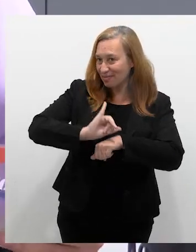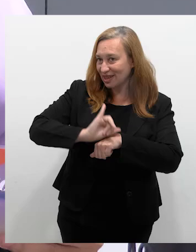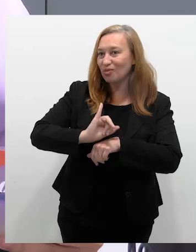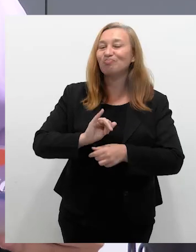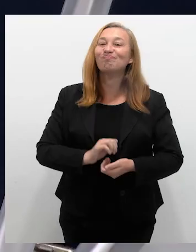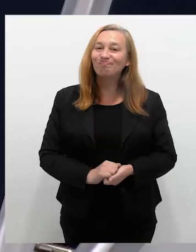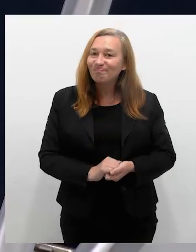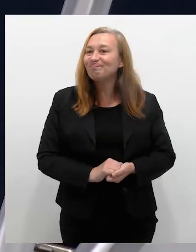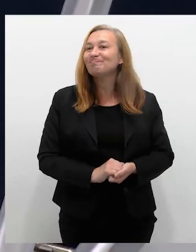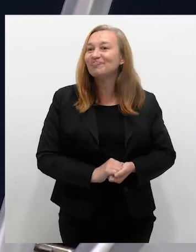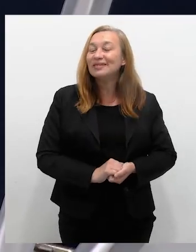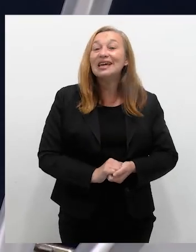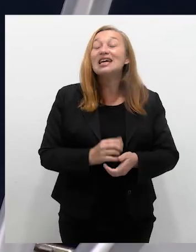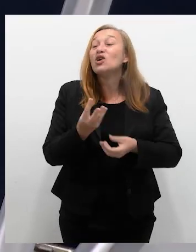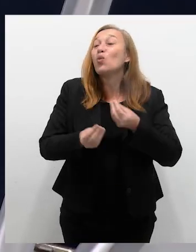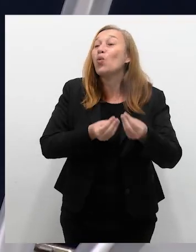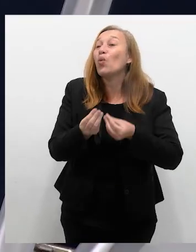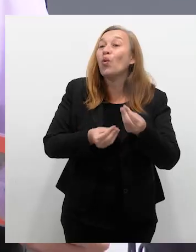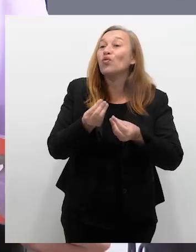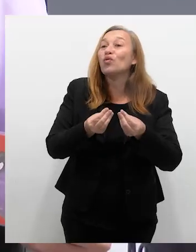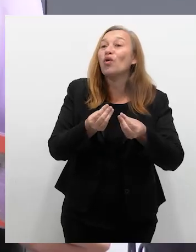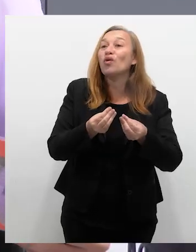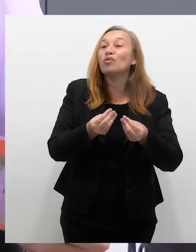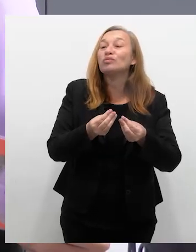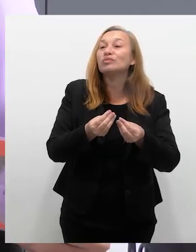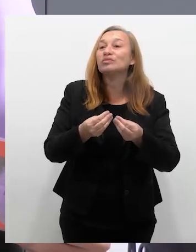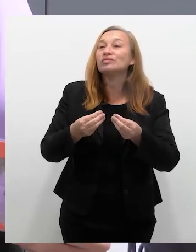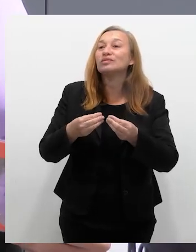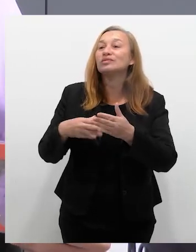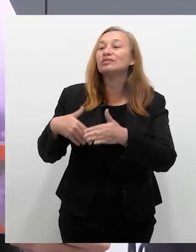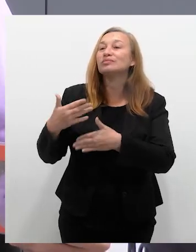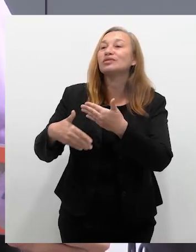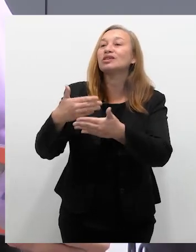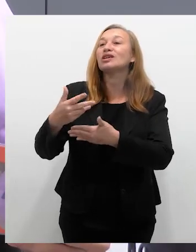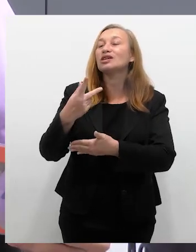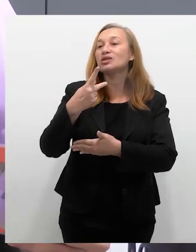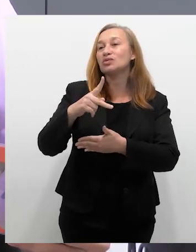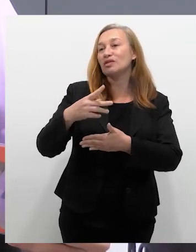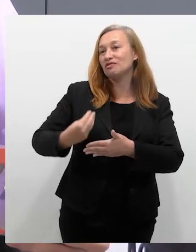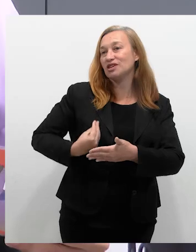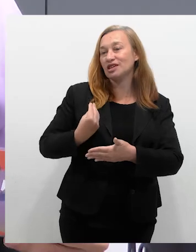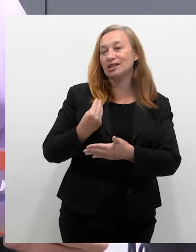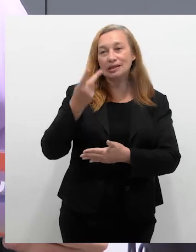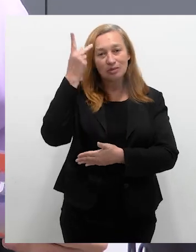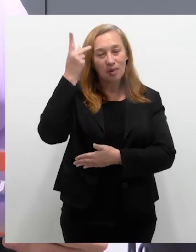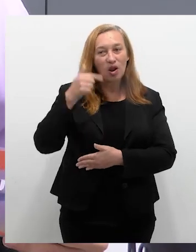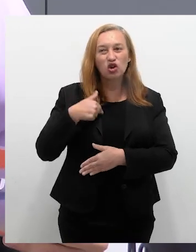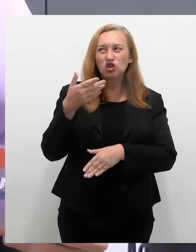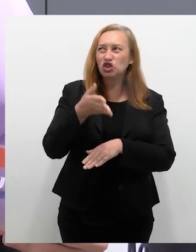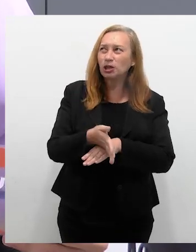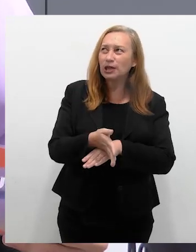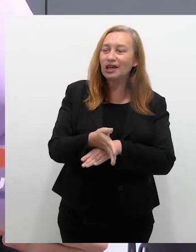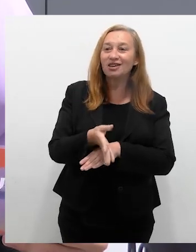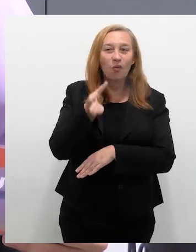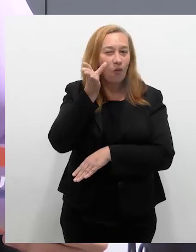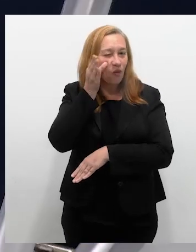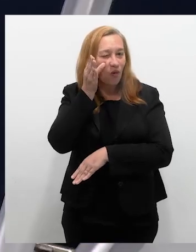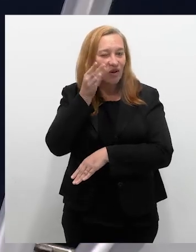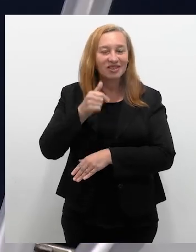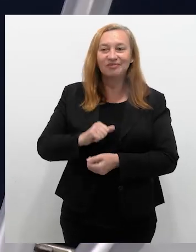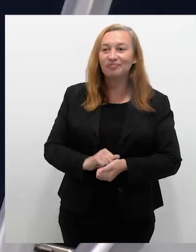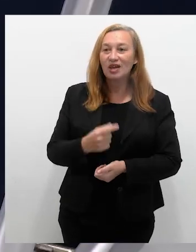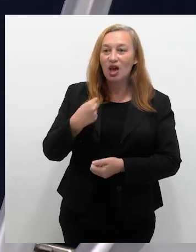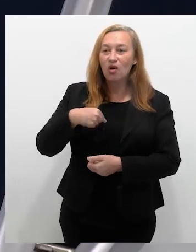capital. Daí eu fui para a capital. E como é que foi a construção da sua carreira ali em São Paulo? Eu cheguei em São Paulo, tem uma coisa